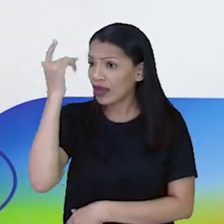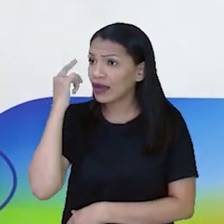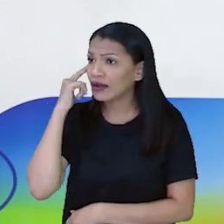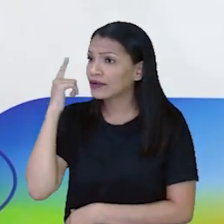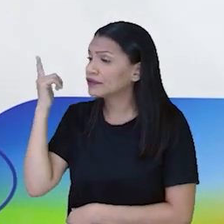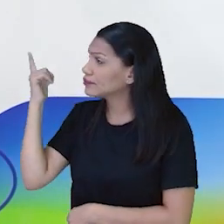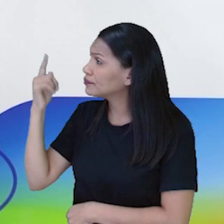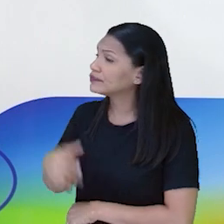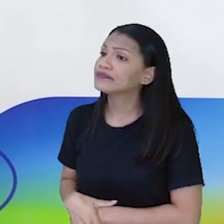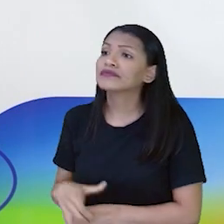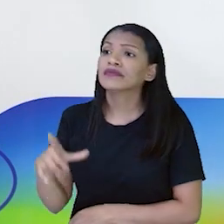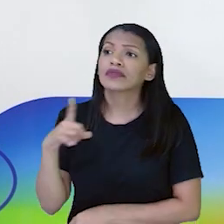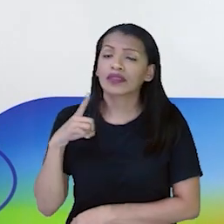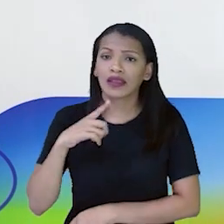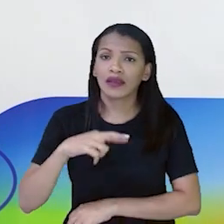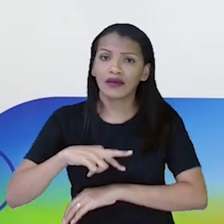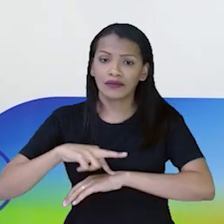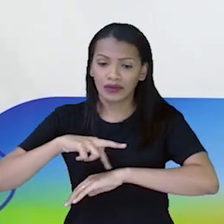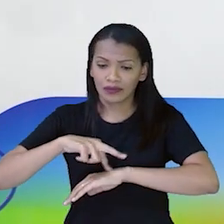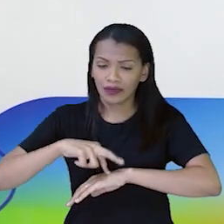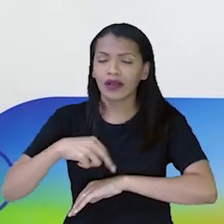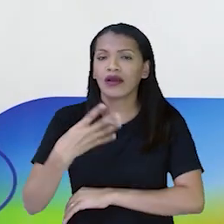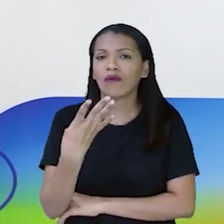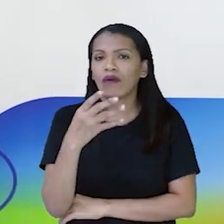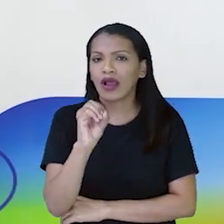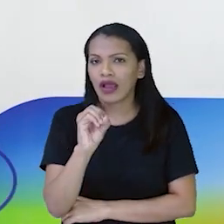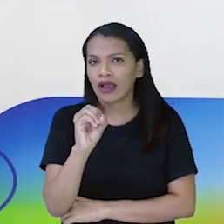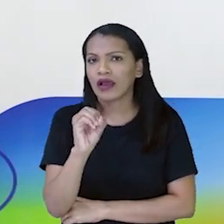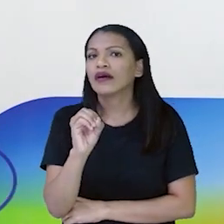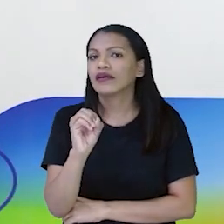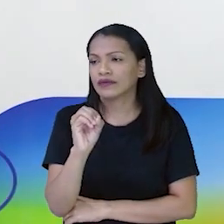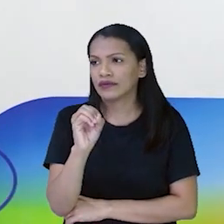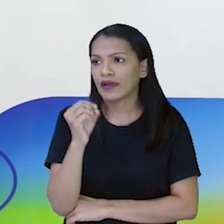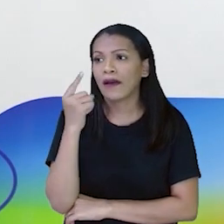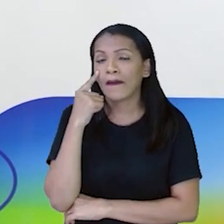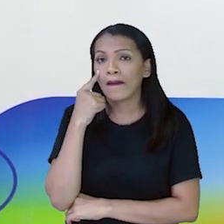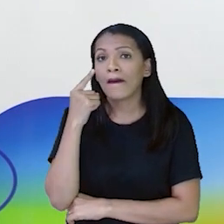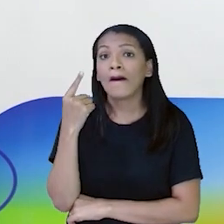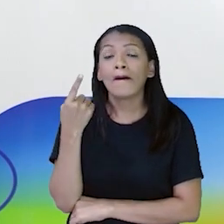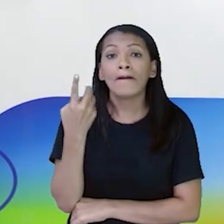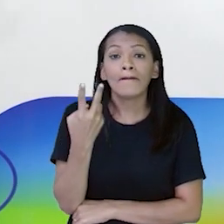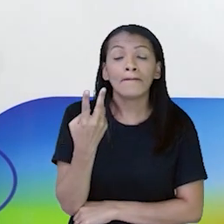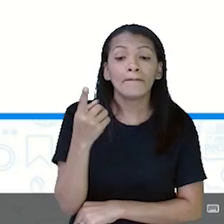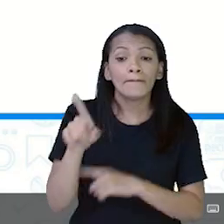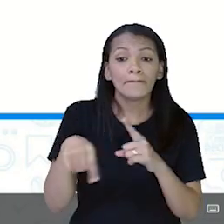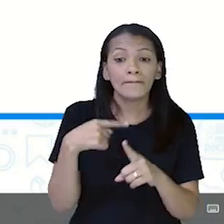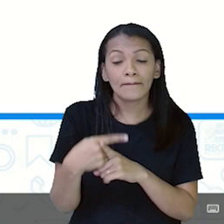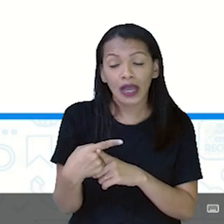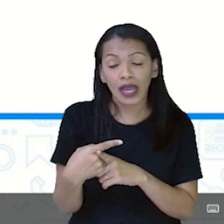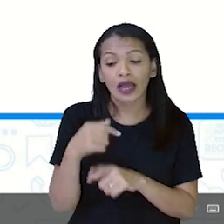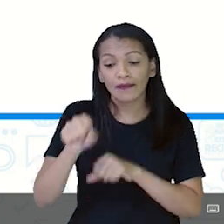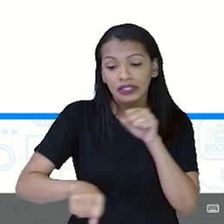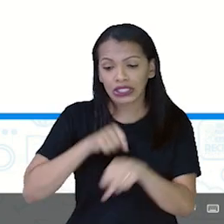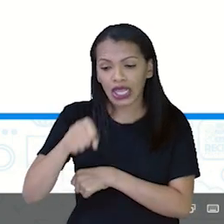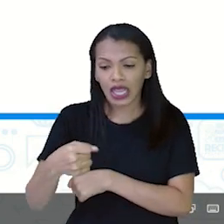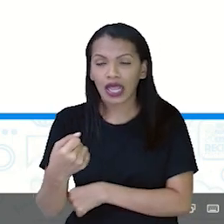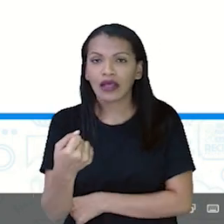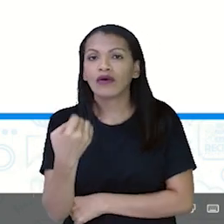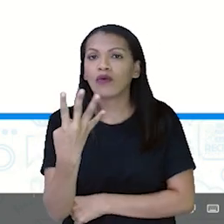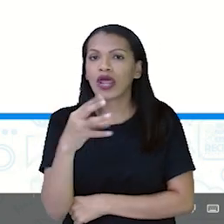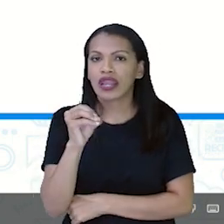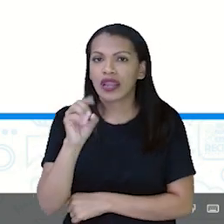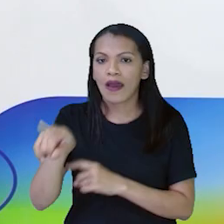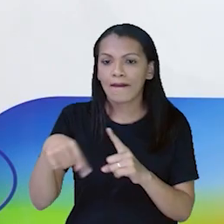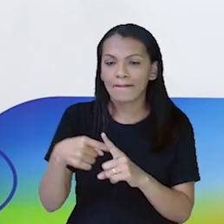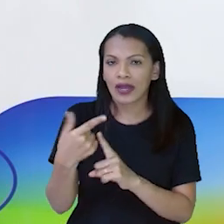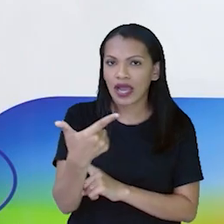Eu tenho aqui o skate, 40. 40 com mais a bicicleta. A bicicleta foi quanto? 24. 5, 6. Eu